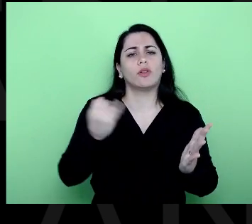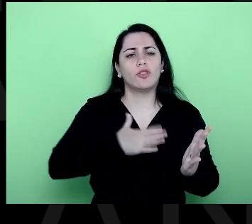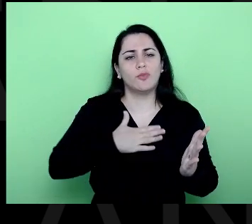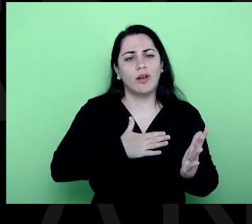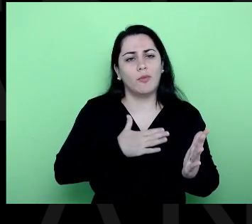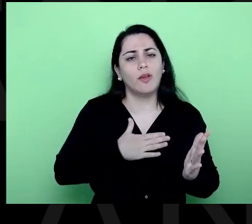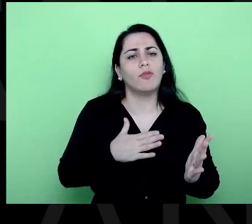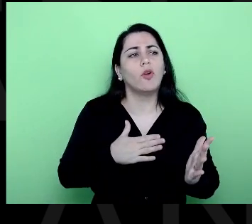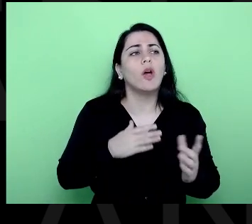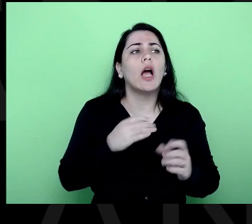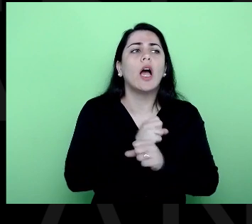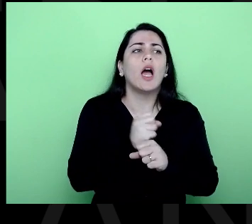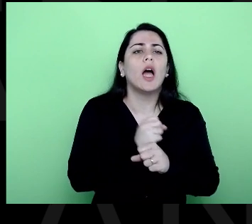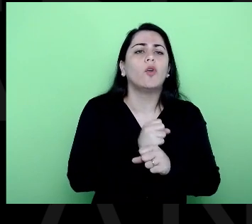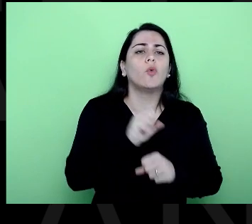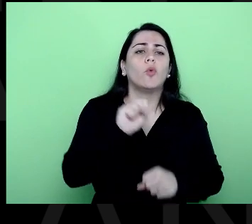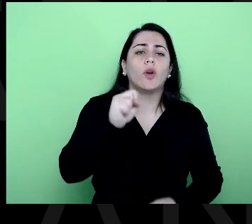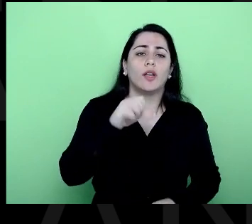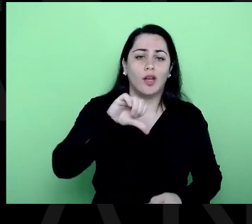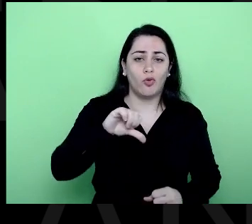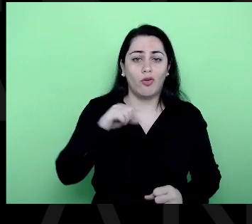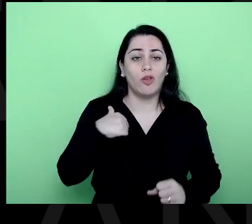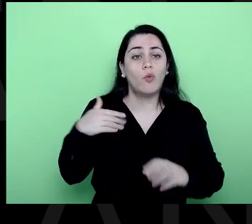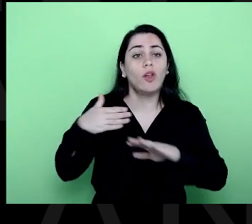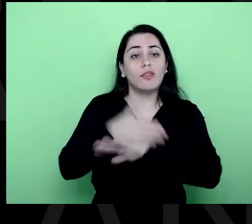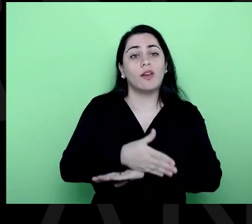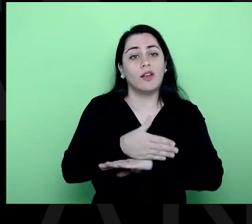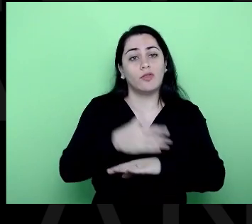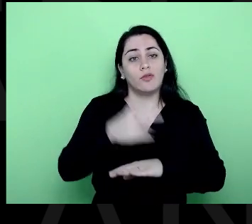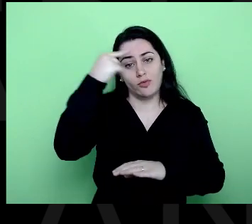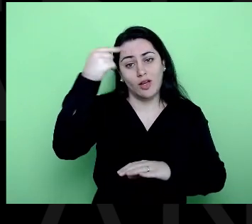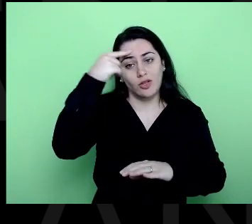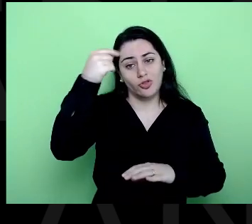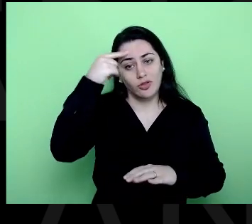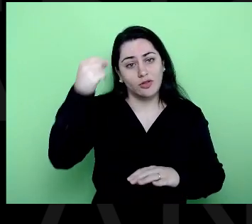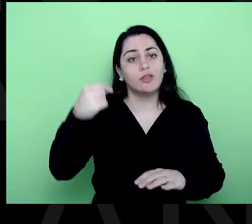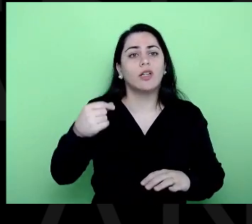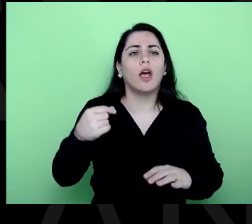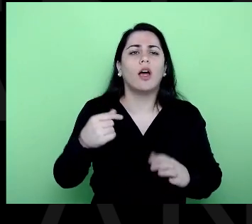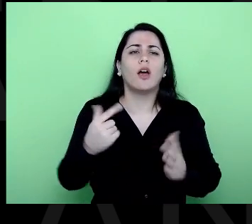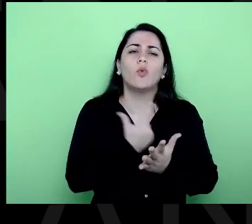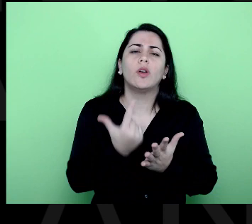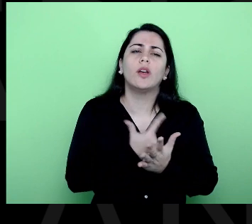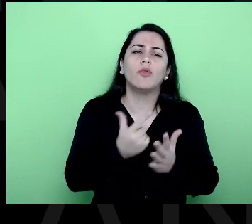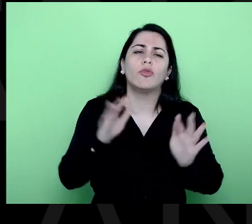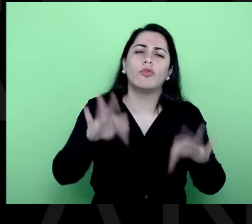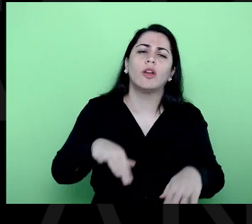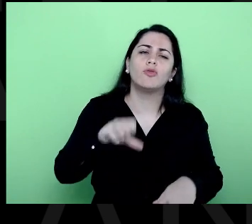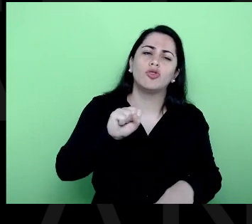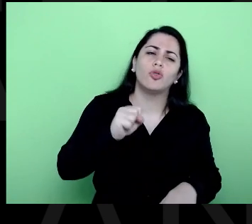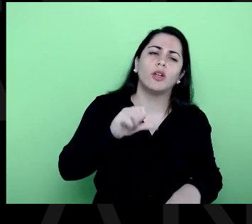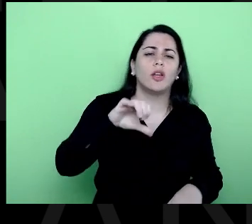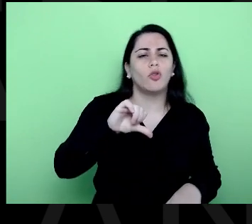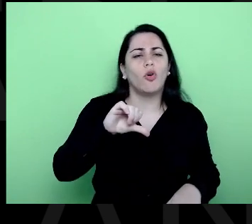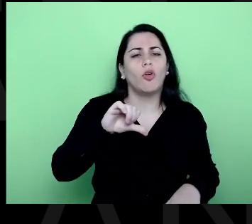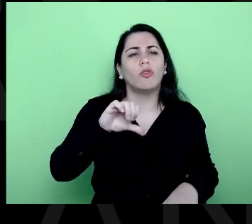em 89 e eu estava entrando na faculdade. E ele foi lançado no final de 89, 90, eu entrei